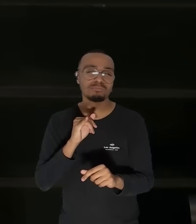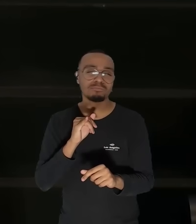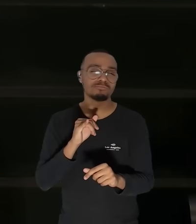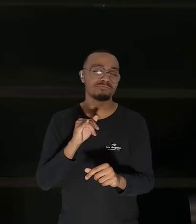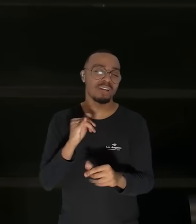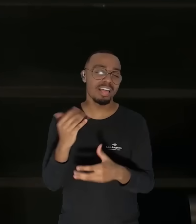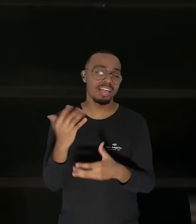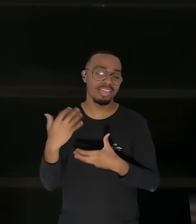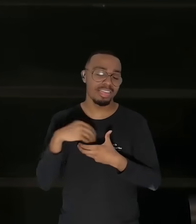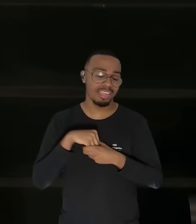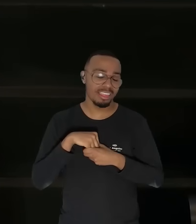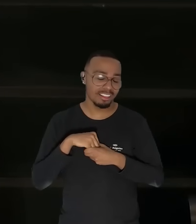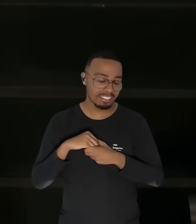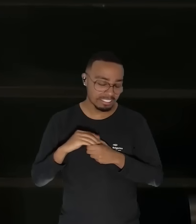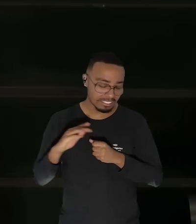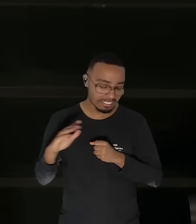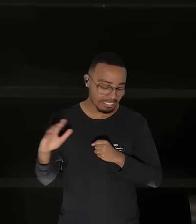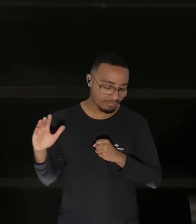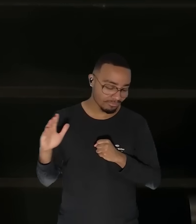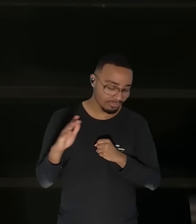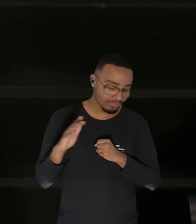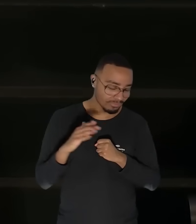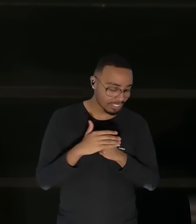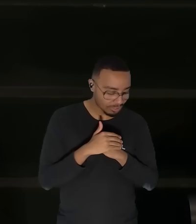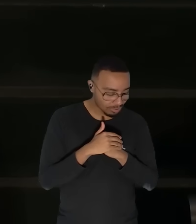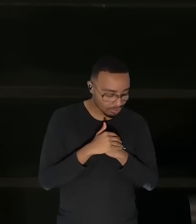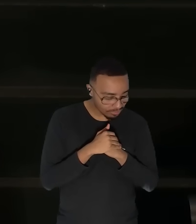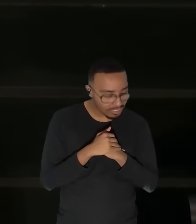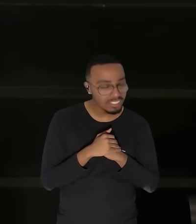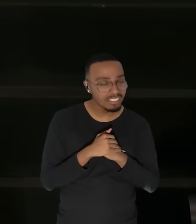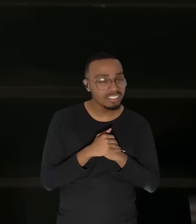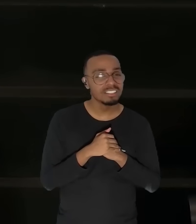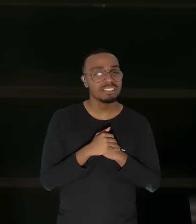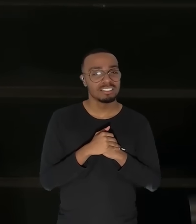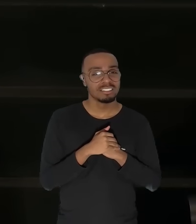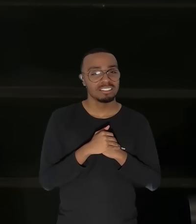Só quem já passou por uma tempestade em segredo